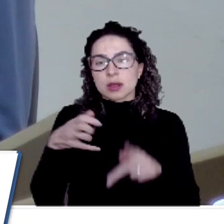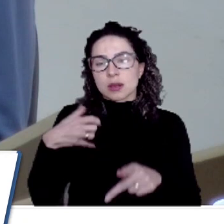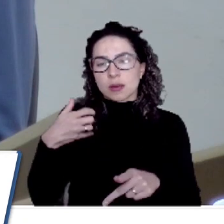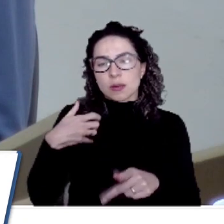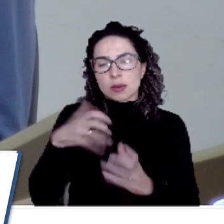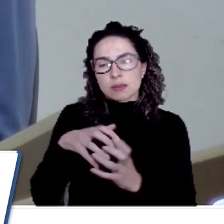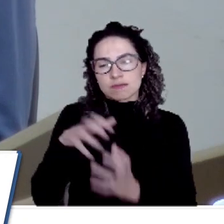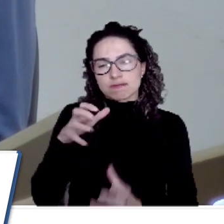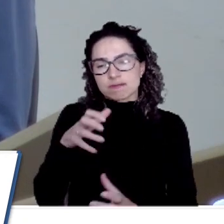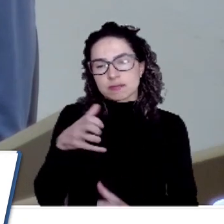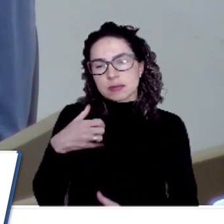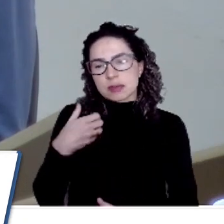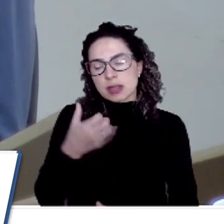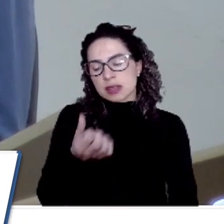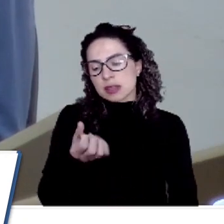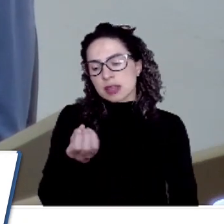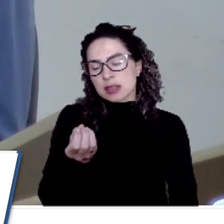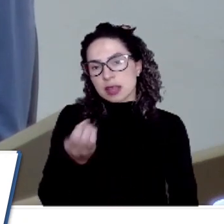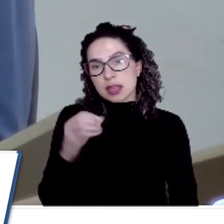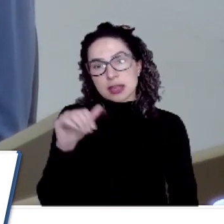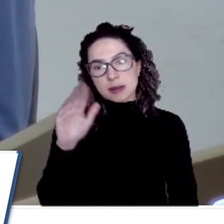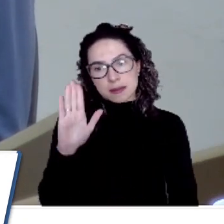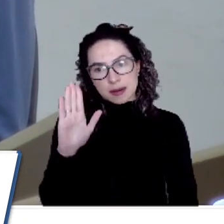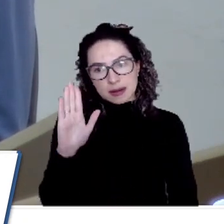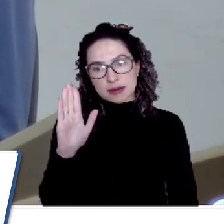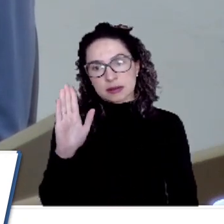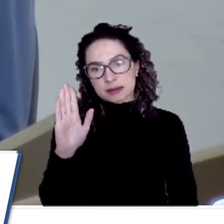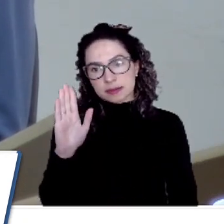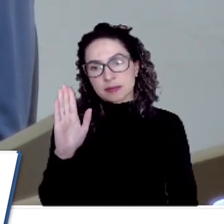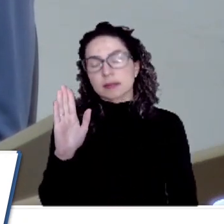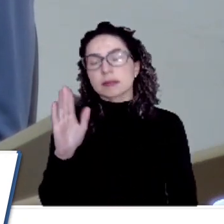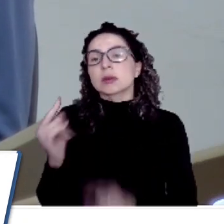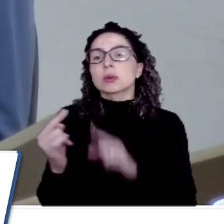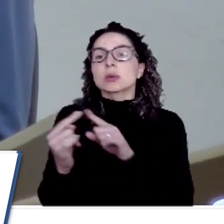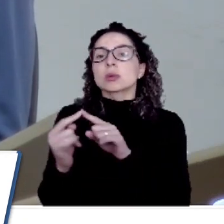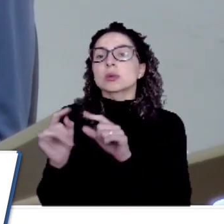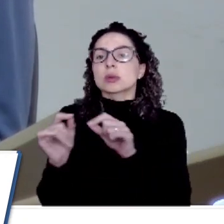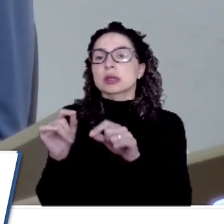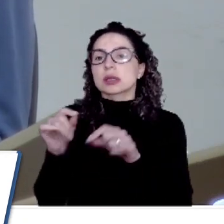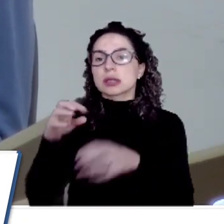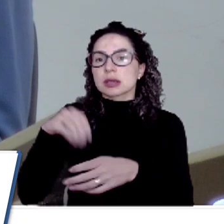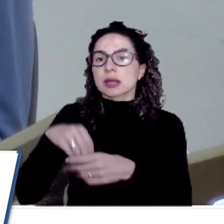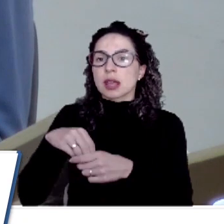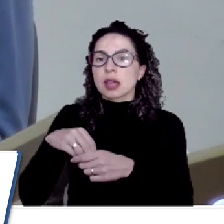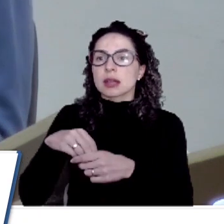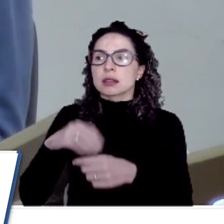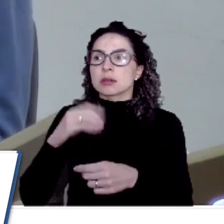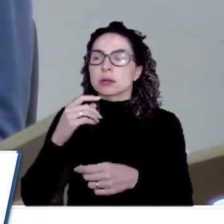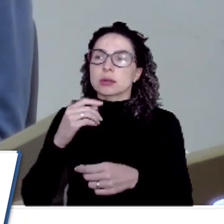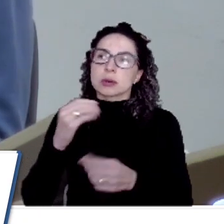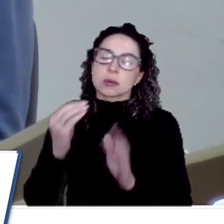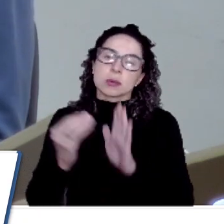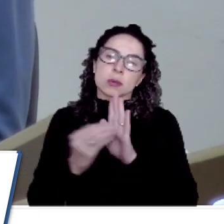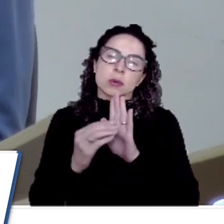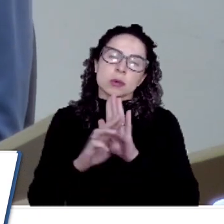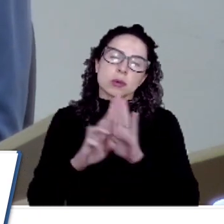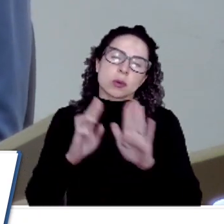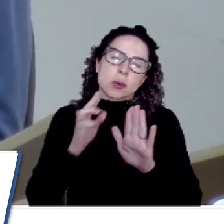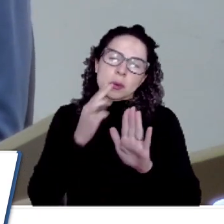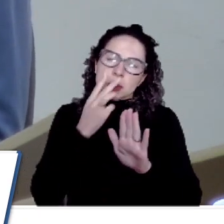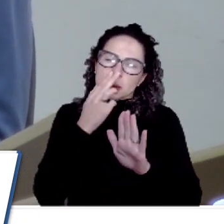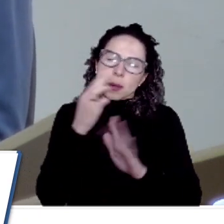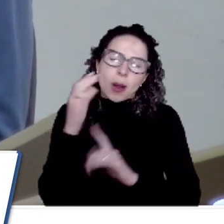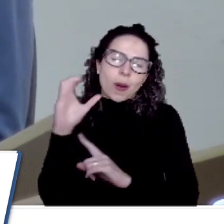avançada, 60 anos ou mais. Para que funcione, eu intitulei como se fosse um tipo de uma